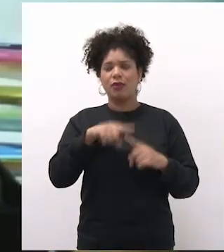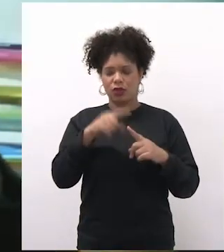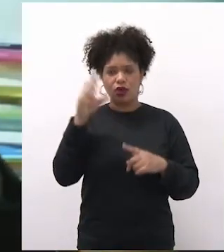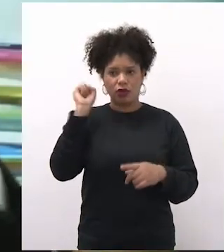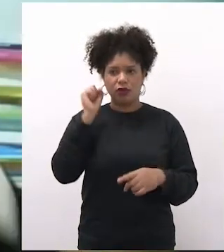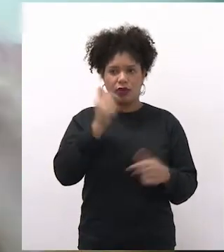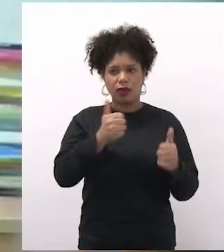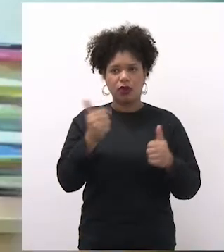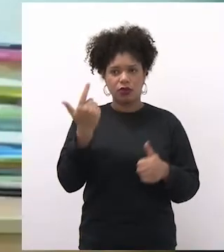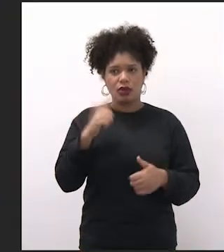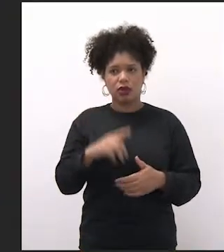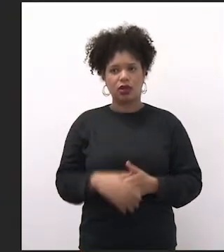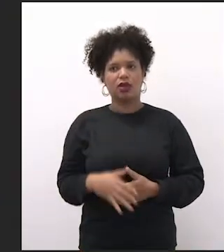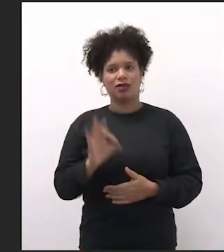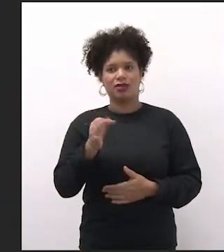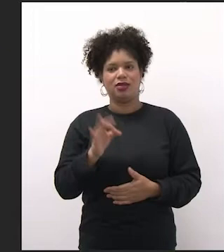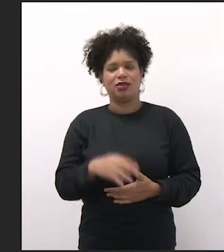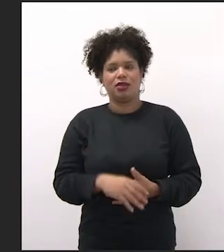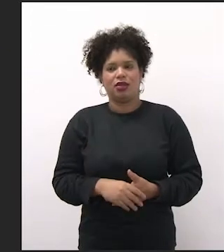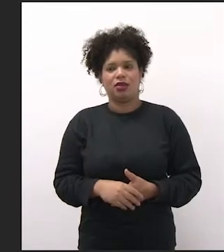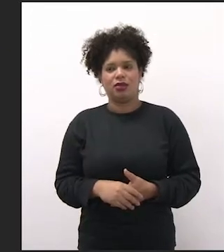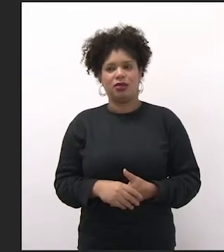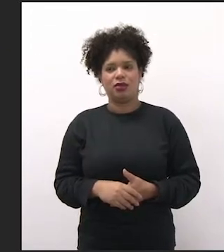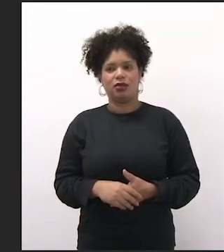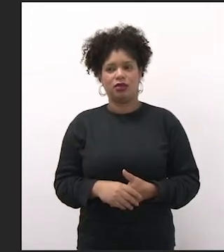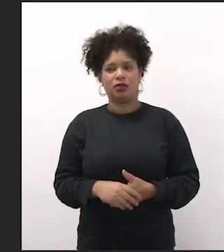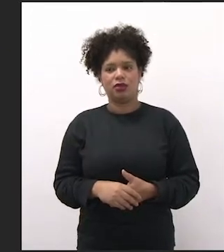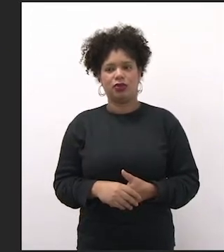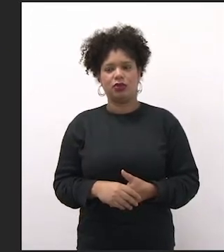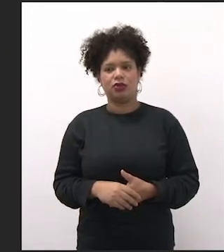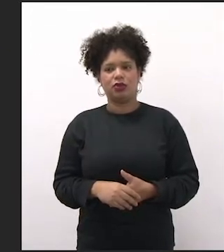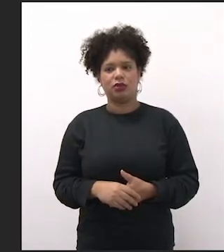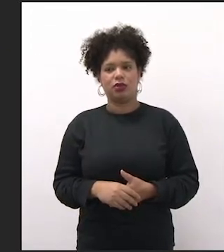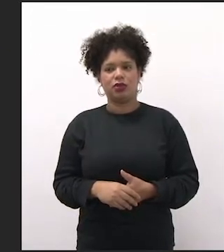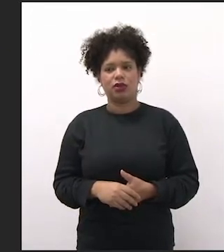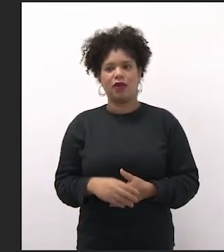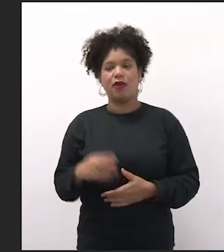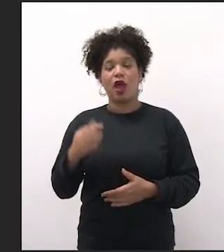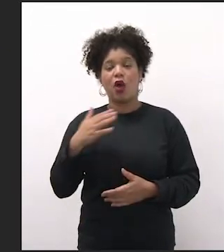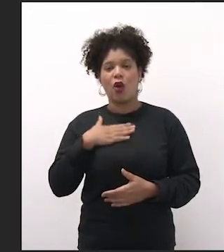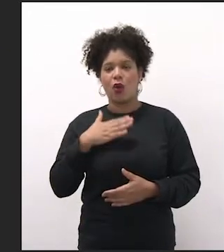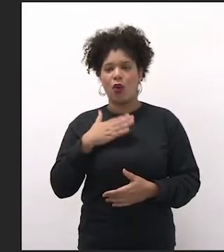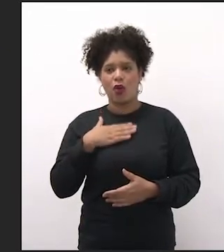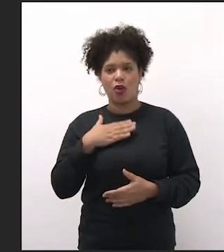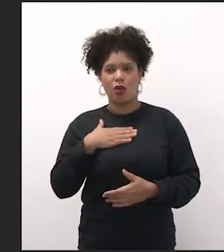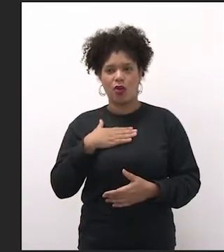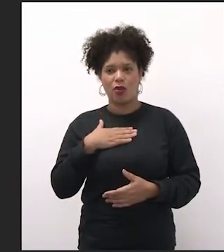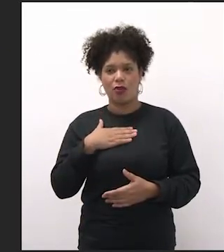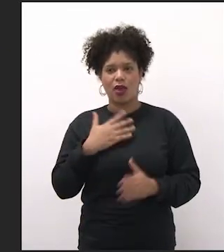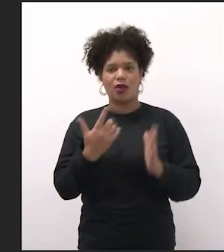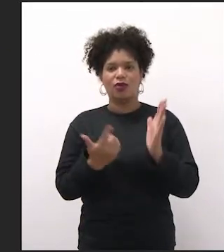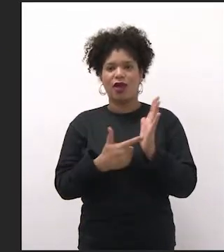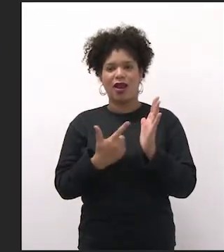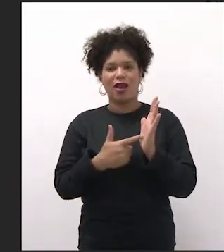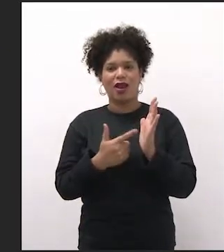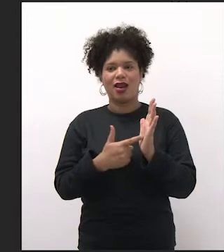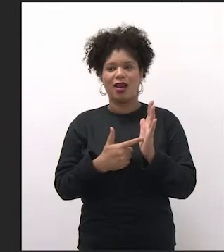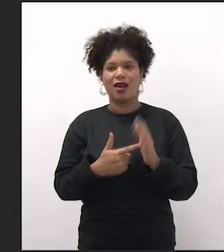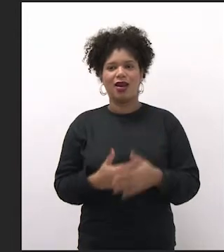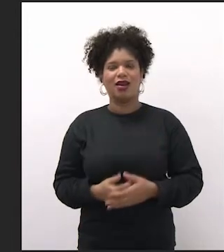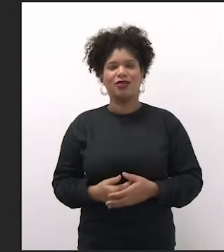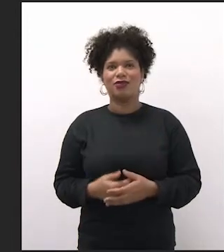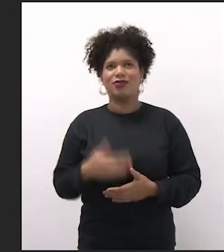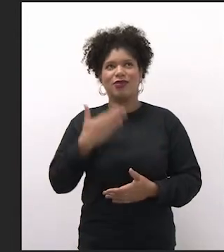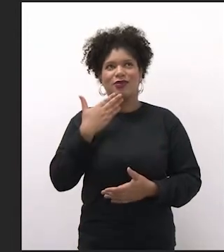sim. Pronto. Então, vou falar aqui do meu livro predileto. É difícil, né, a gente falar de um livro predileto, de uma